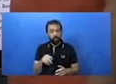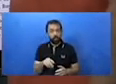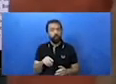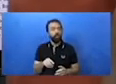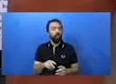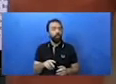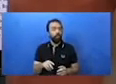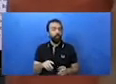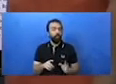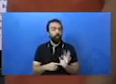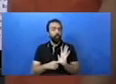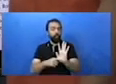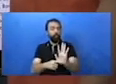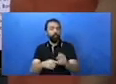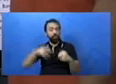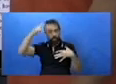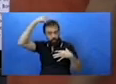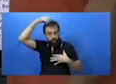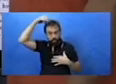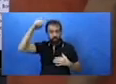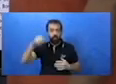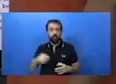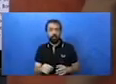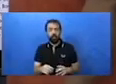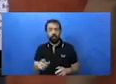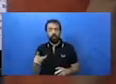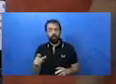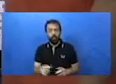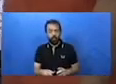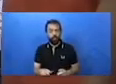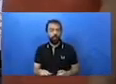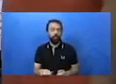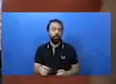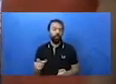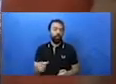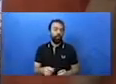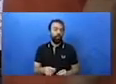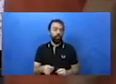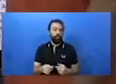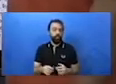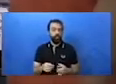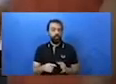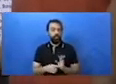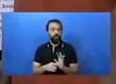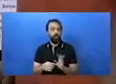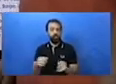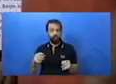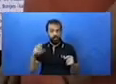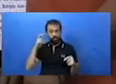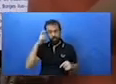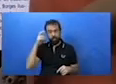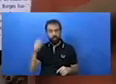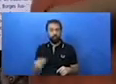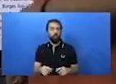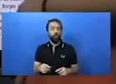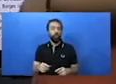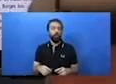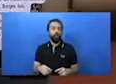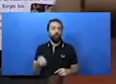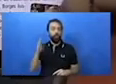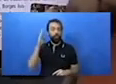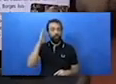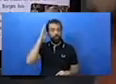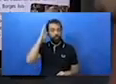como um animal sabido e inventivo. O jumento é considerado trabalhador e sofredor por transportar cargas. Então